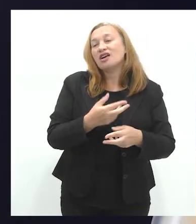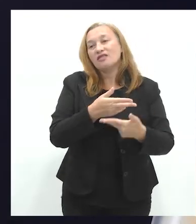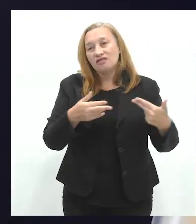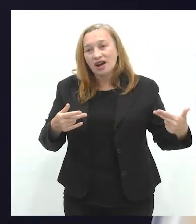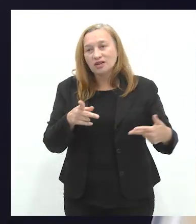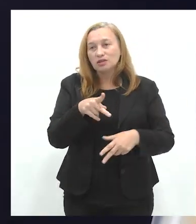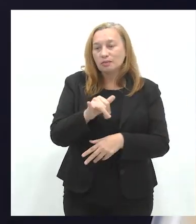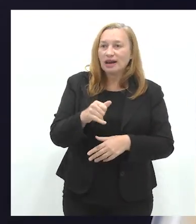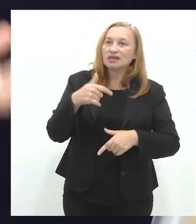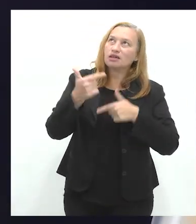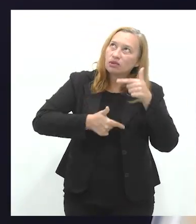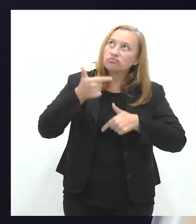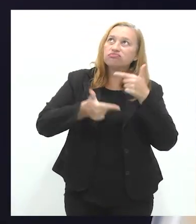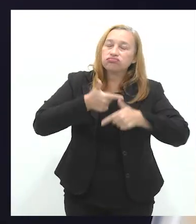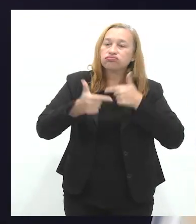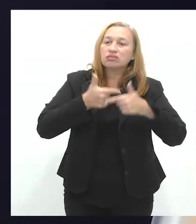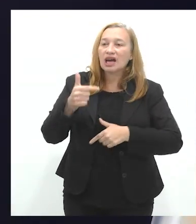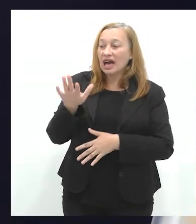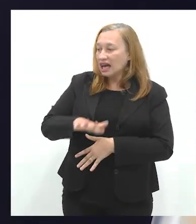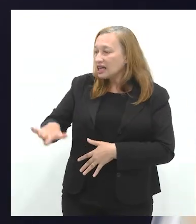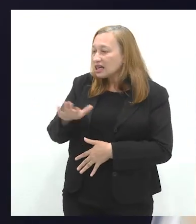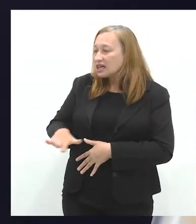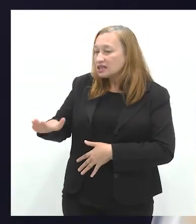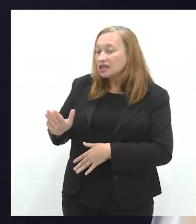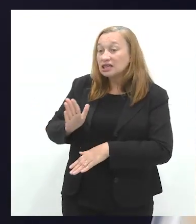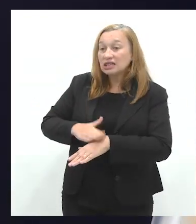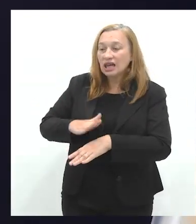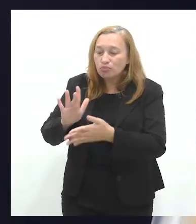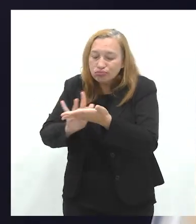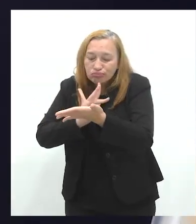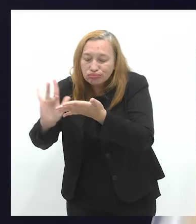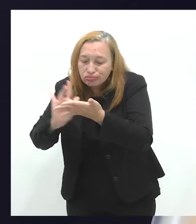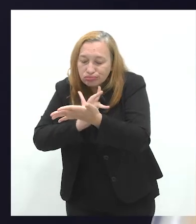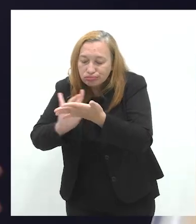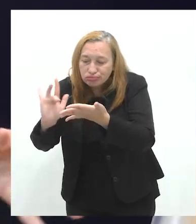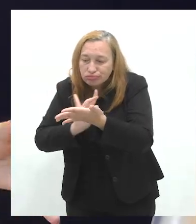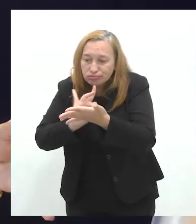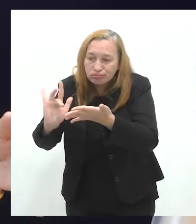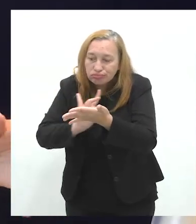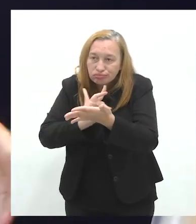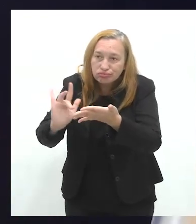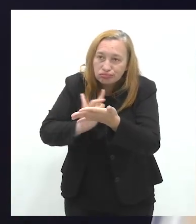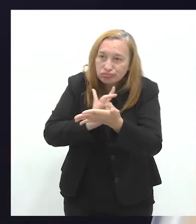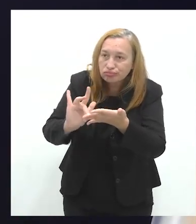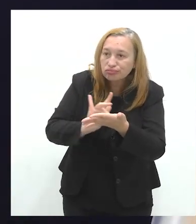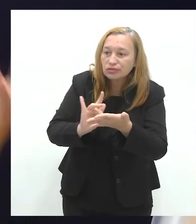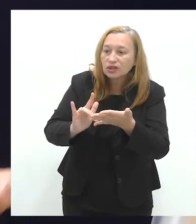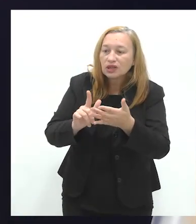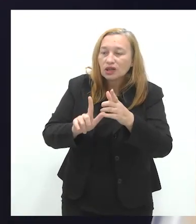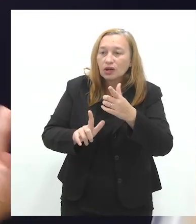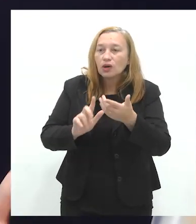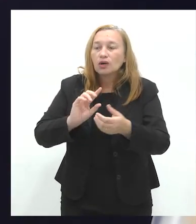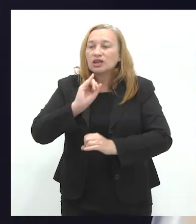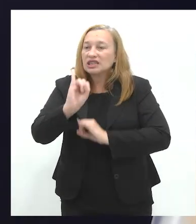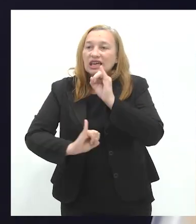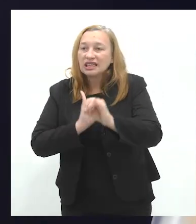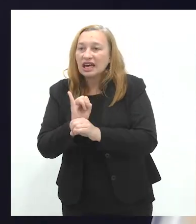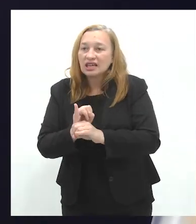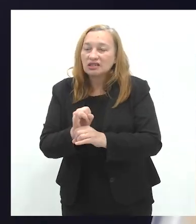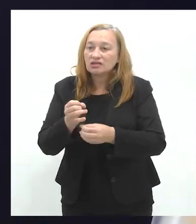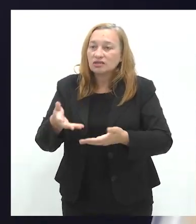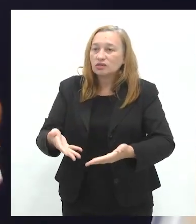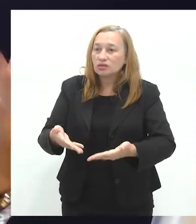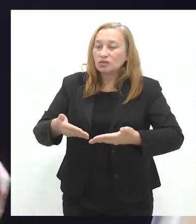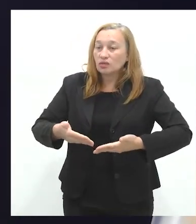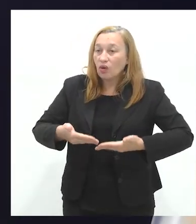quê? Muitos pais trabalham demais, a criança fica muito tempo na tela, muito tempo exposta à tela,